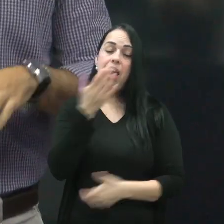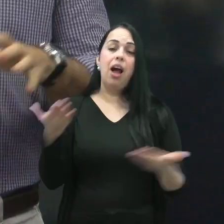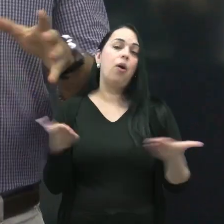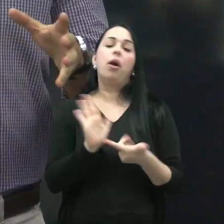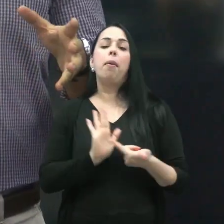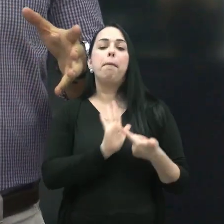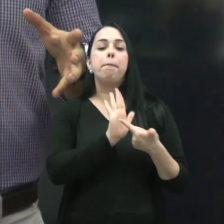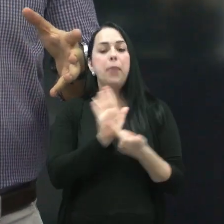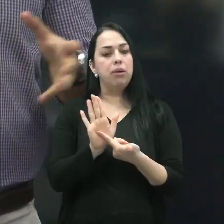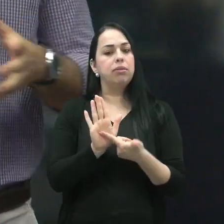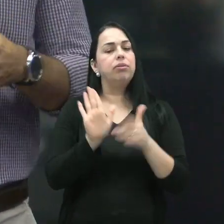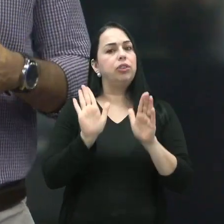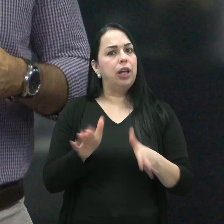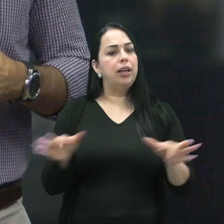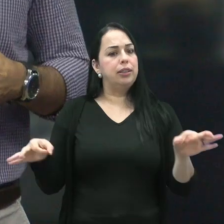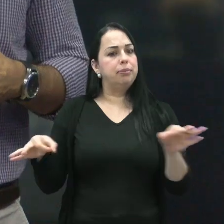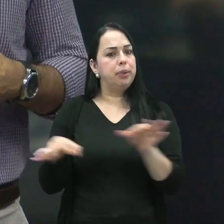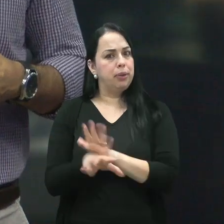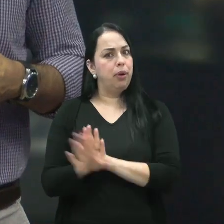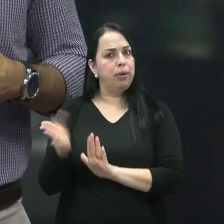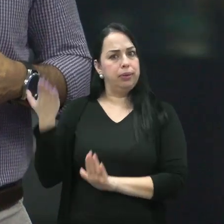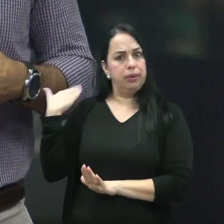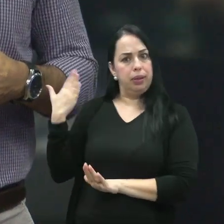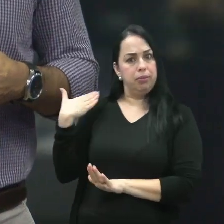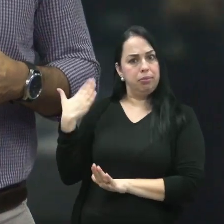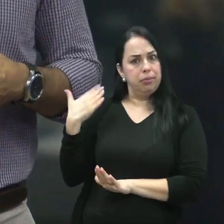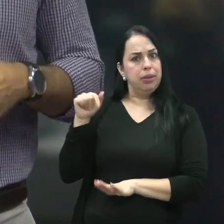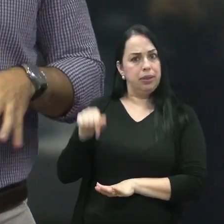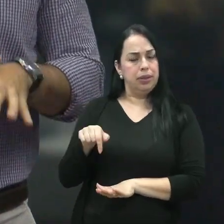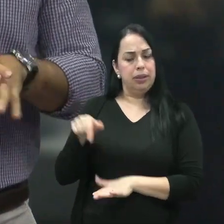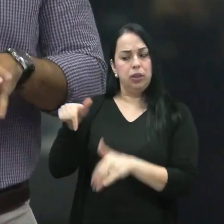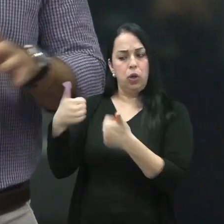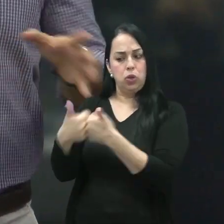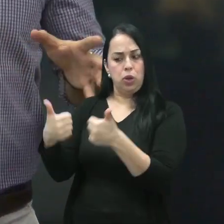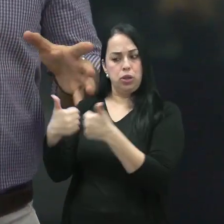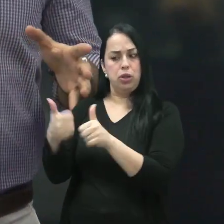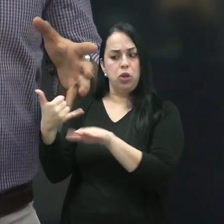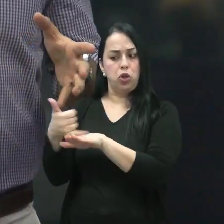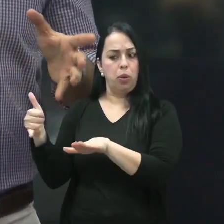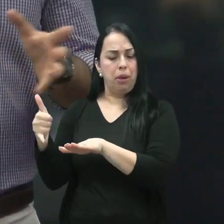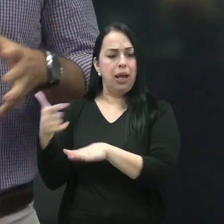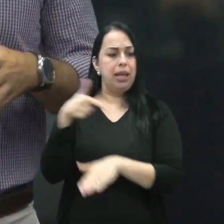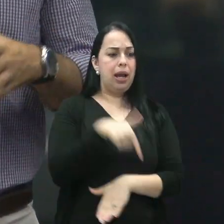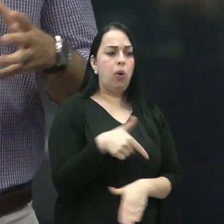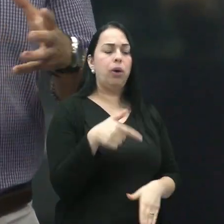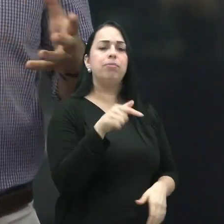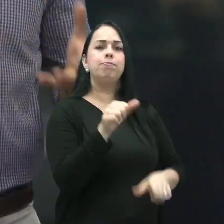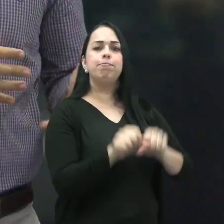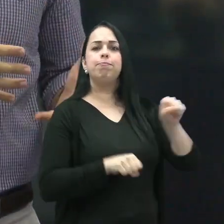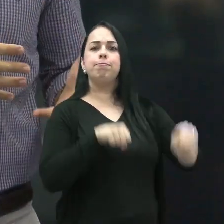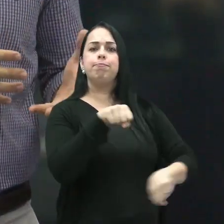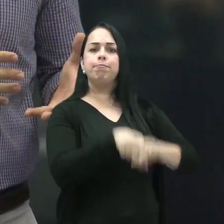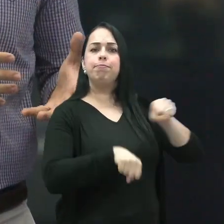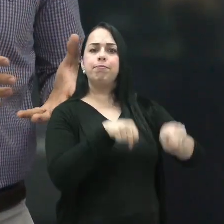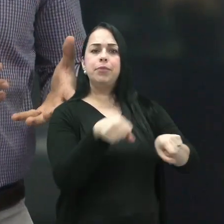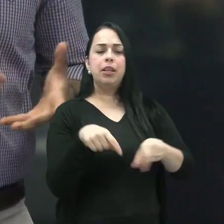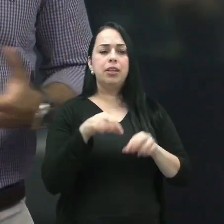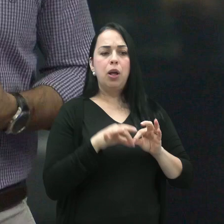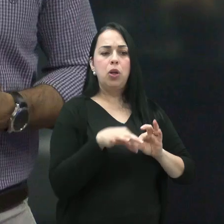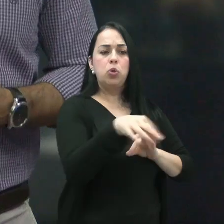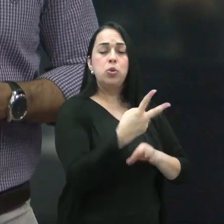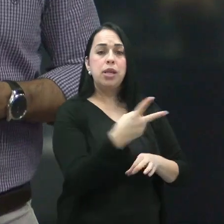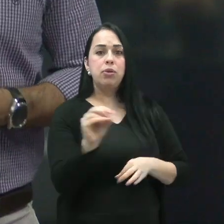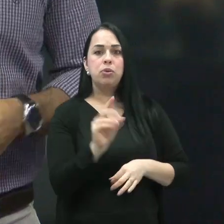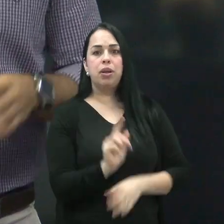a gente mostra para você, a gente falou inclusive no início do jornal, queríamos comentar sobre a situação das ciclovias aqui de São José.